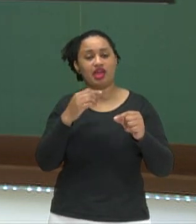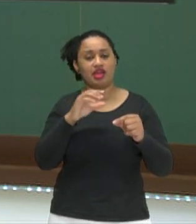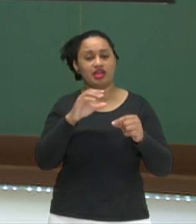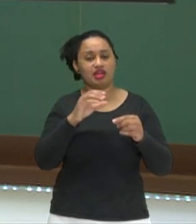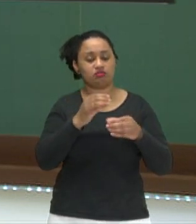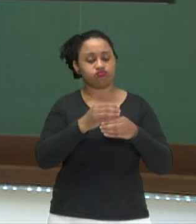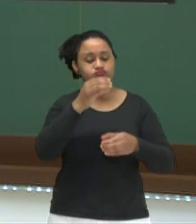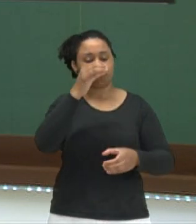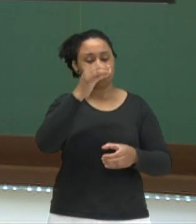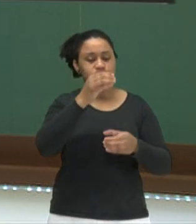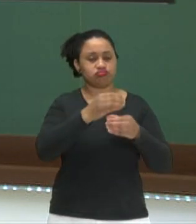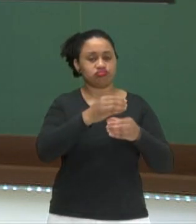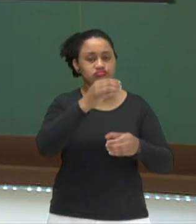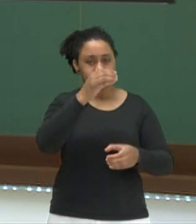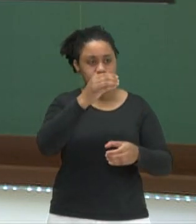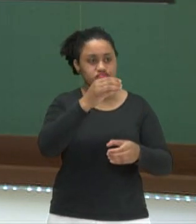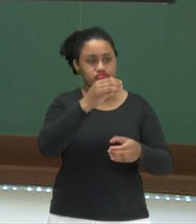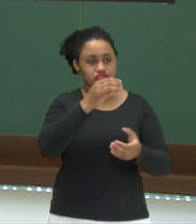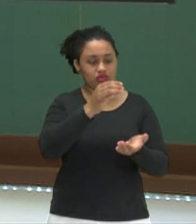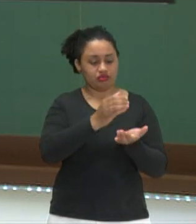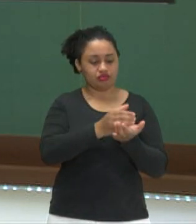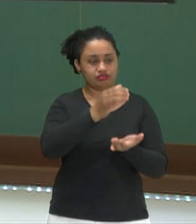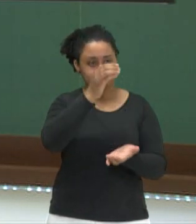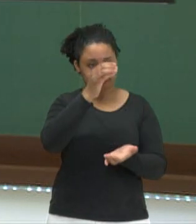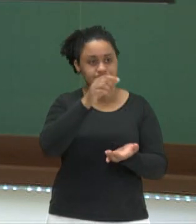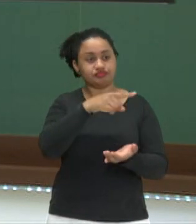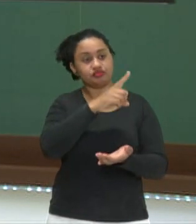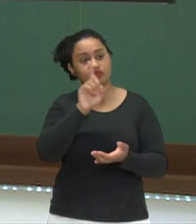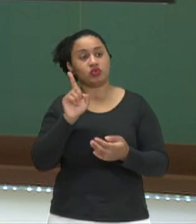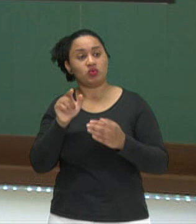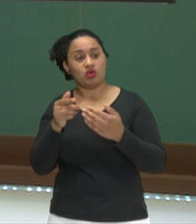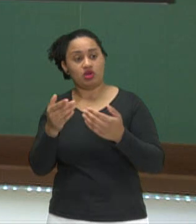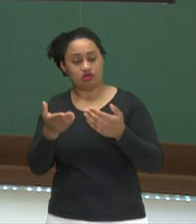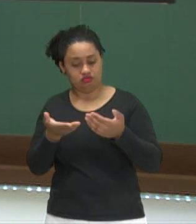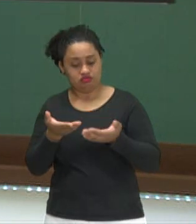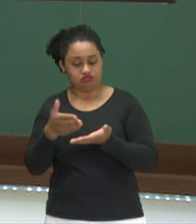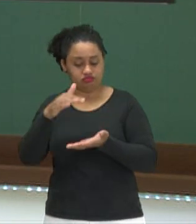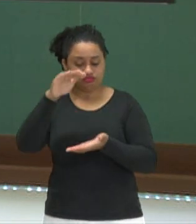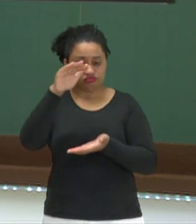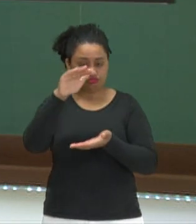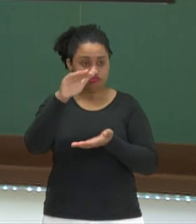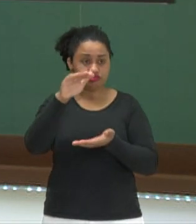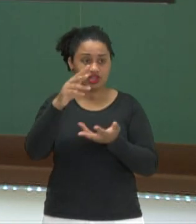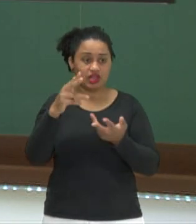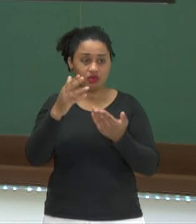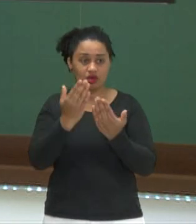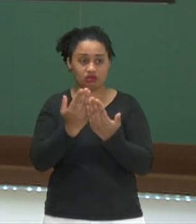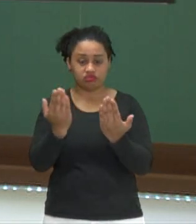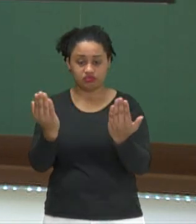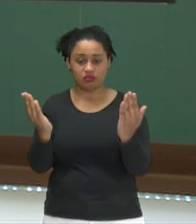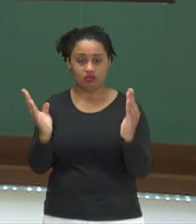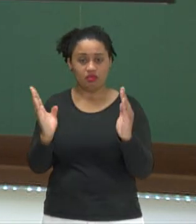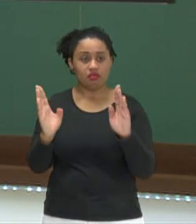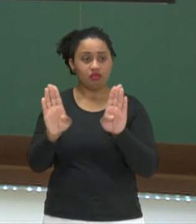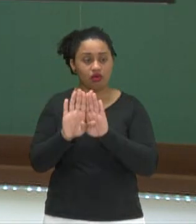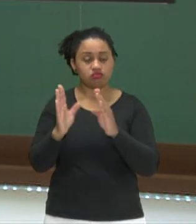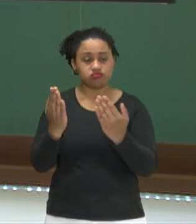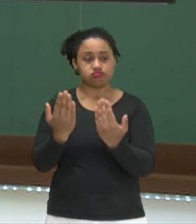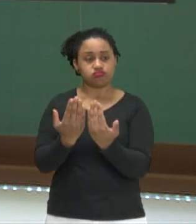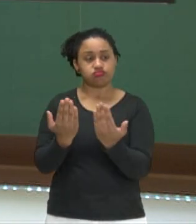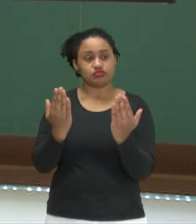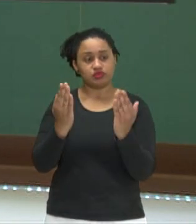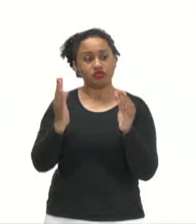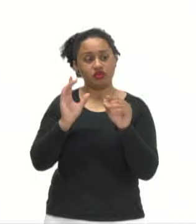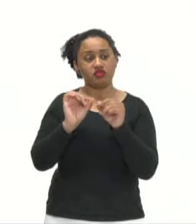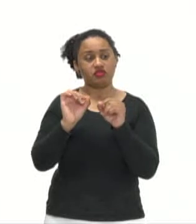cilindro. Esta daqui, nós vamos ver, ó, que esta base é igual a esta. E essas laterais aqui vão